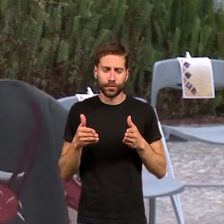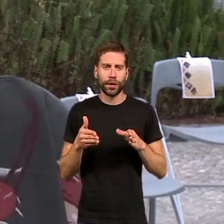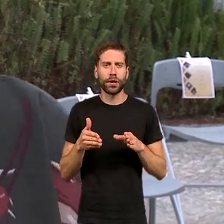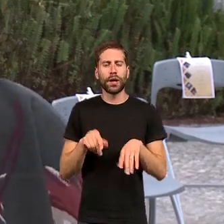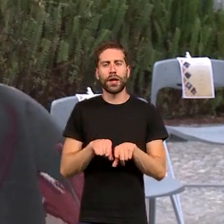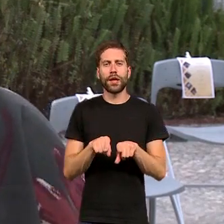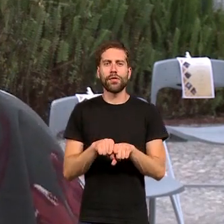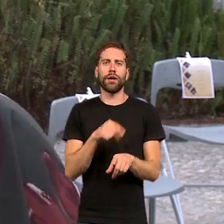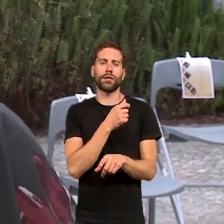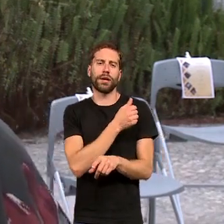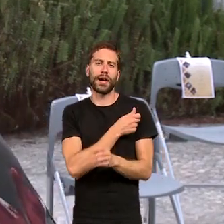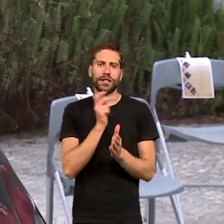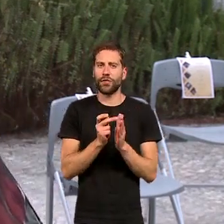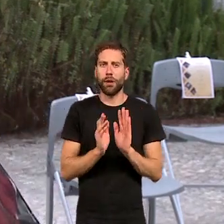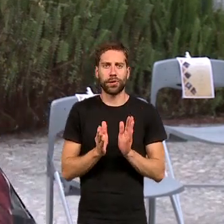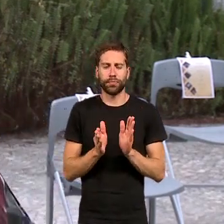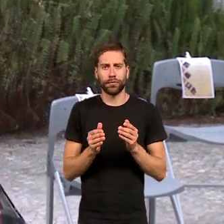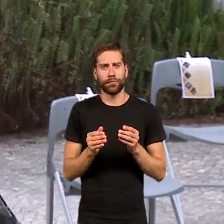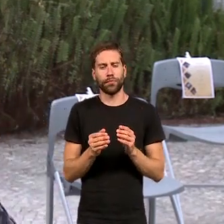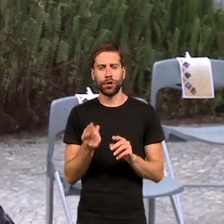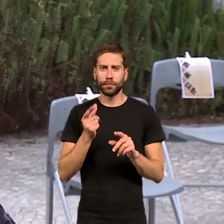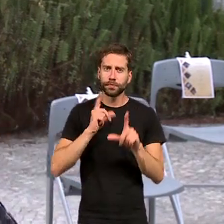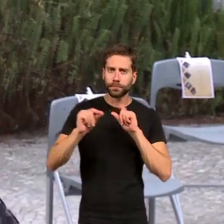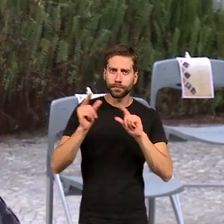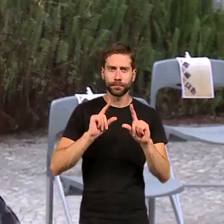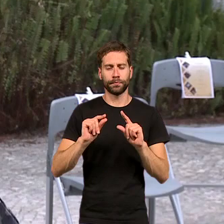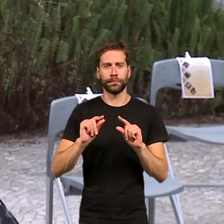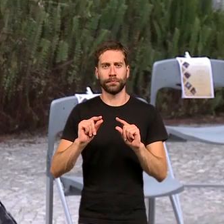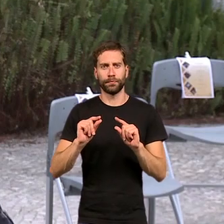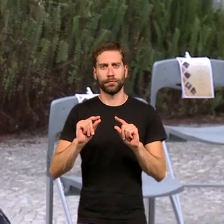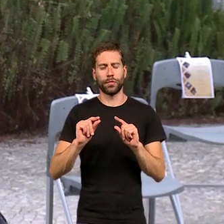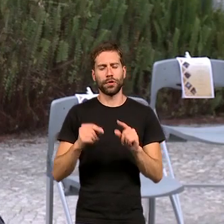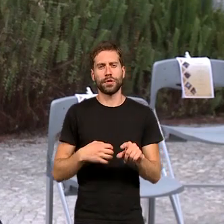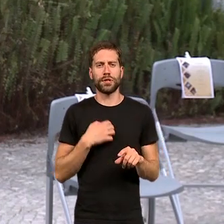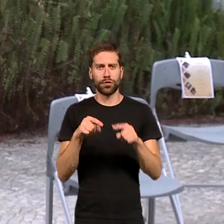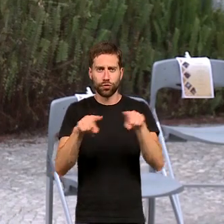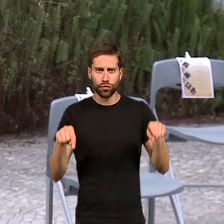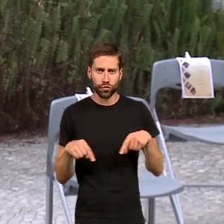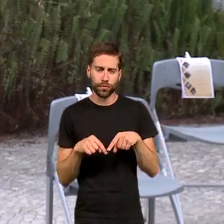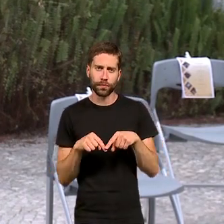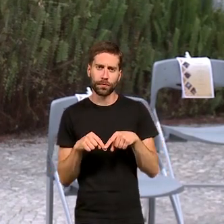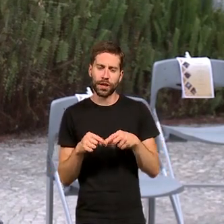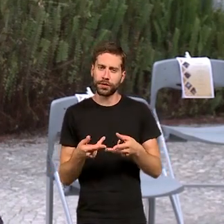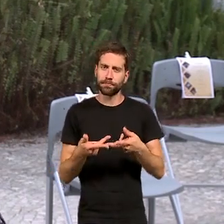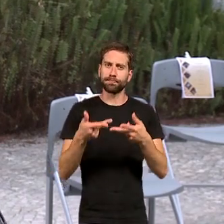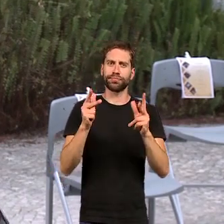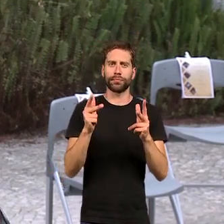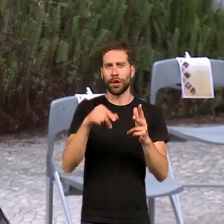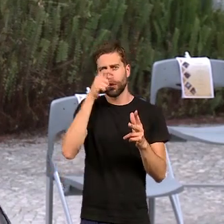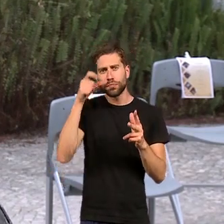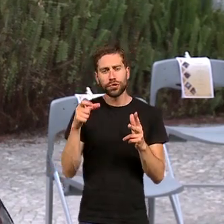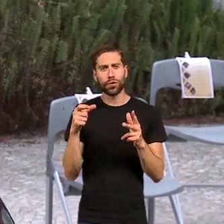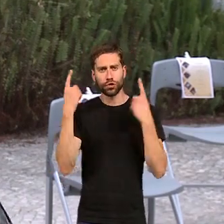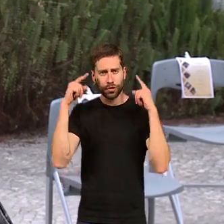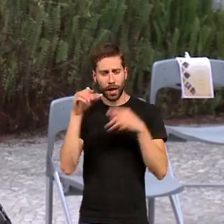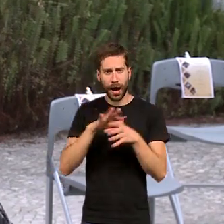nestes primeiros tempos de desconfinamento, não é? Achei que era importante dar a voz e o espaço aos músicos